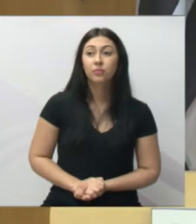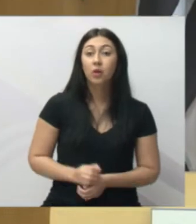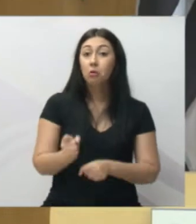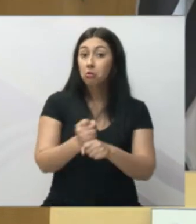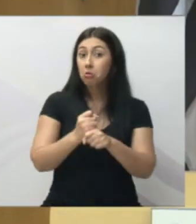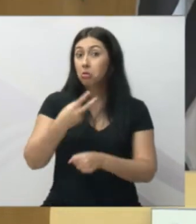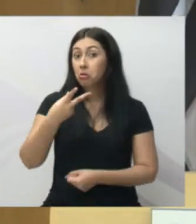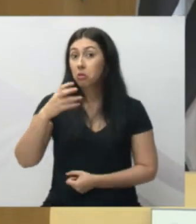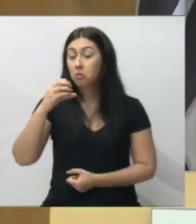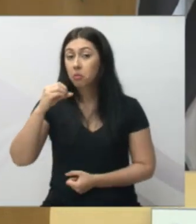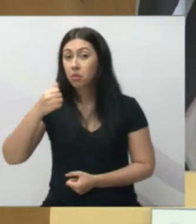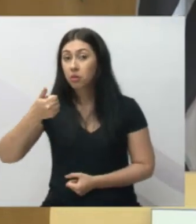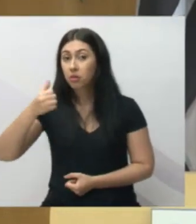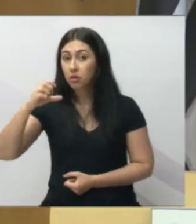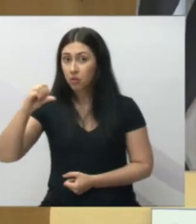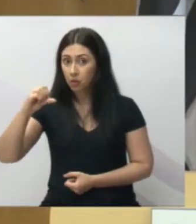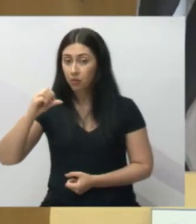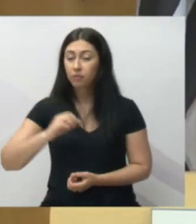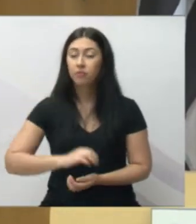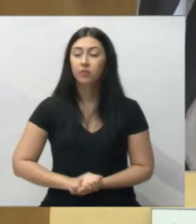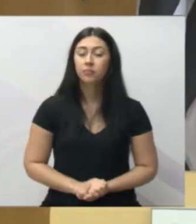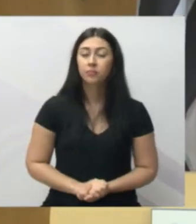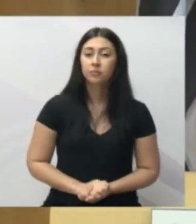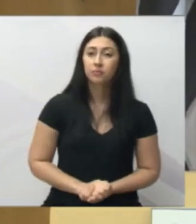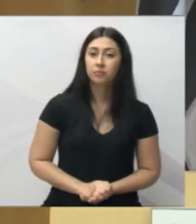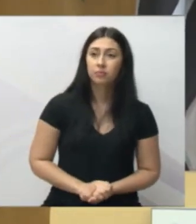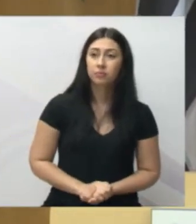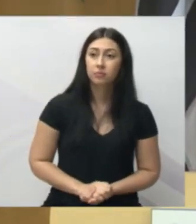2019, o Arildo falou certo,